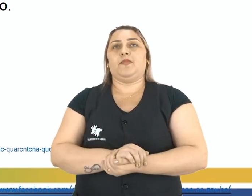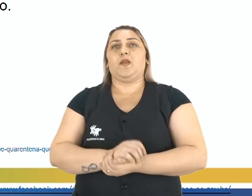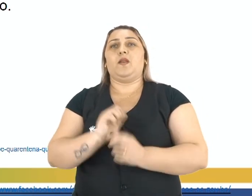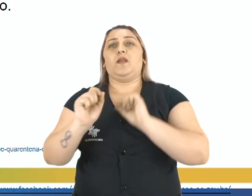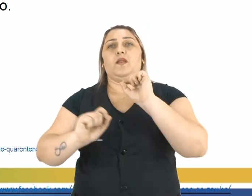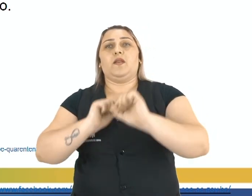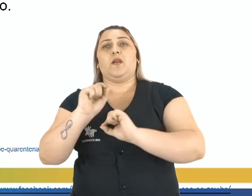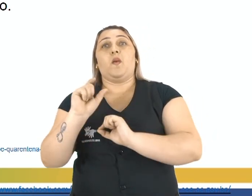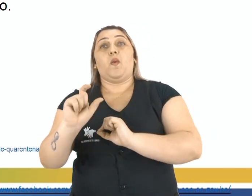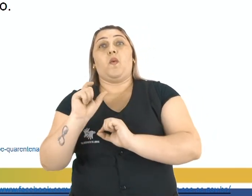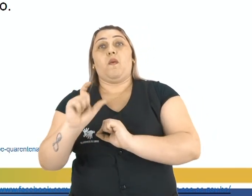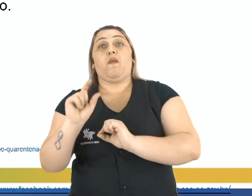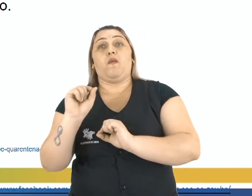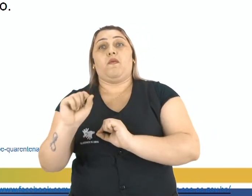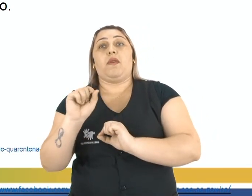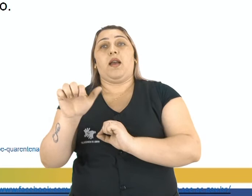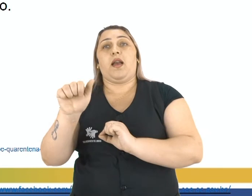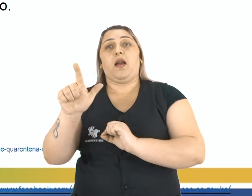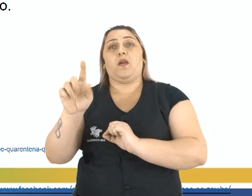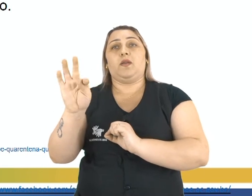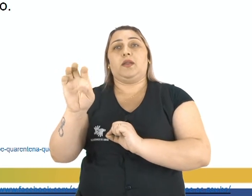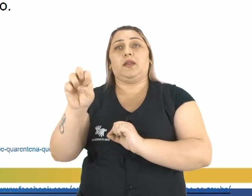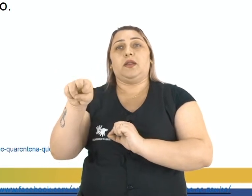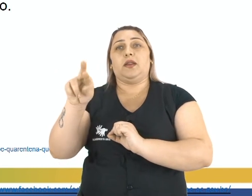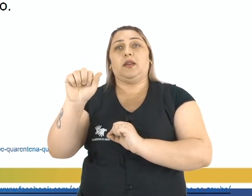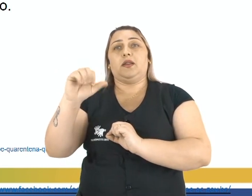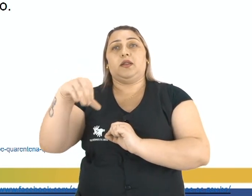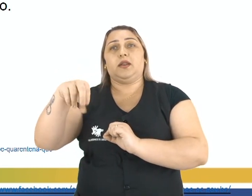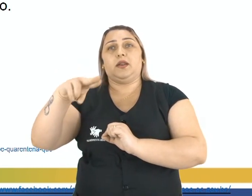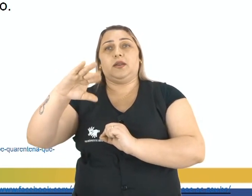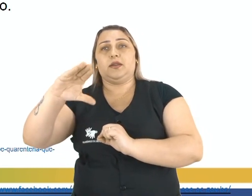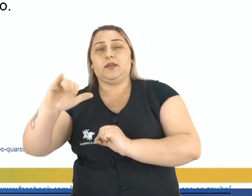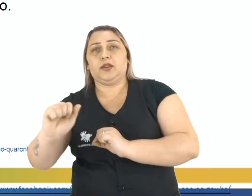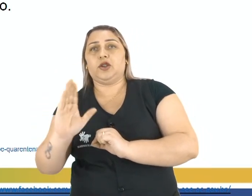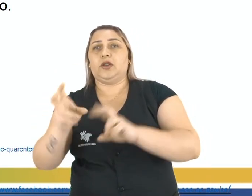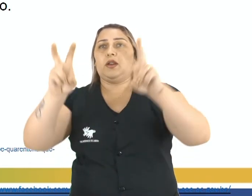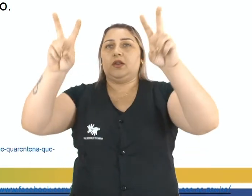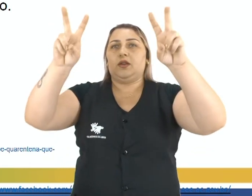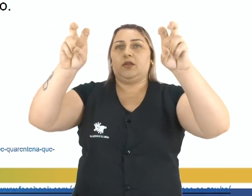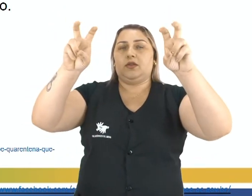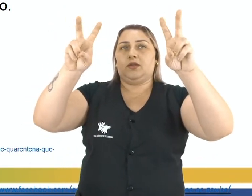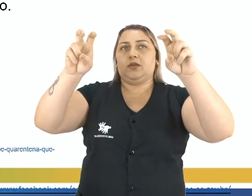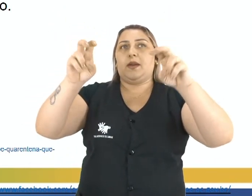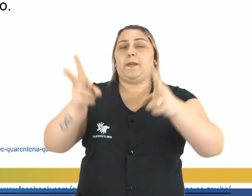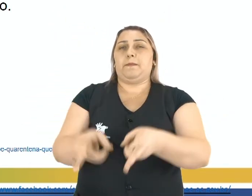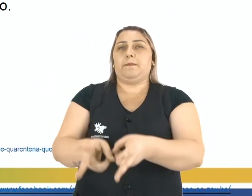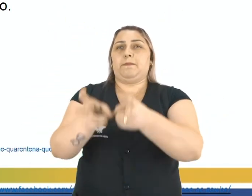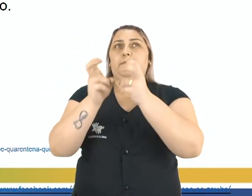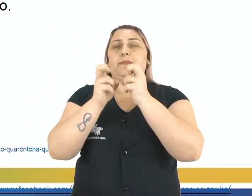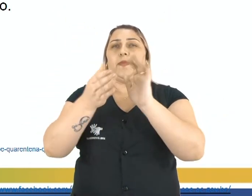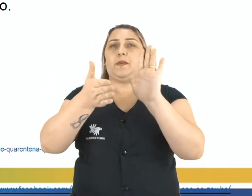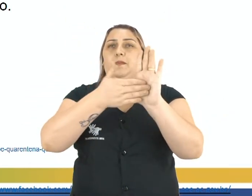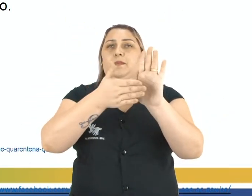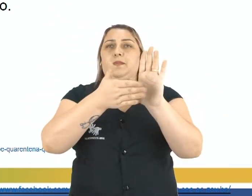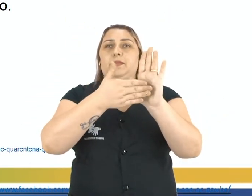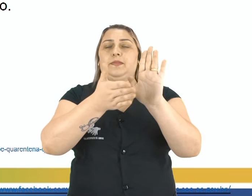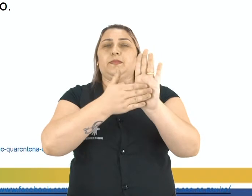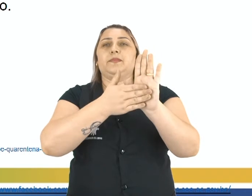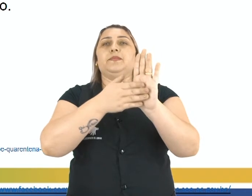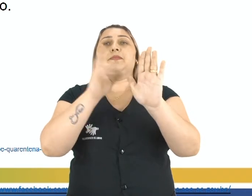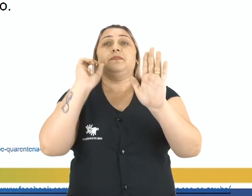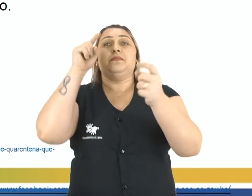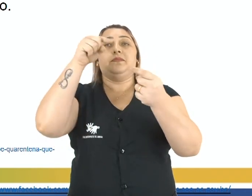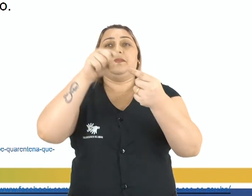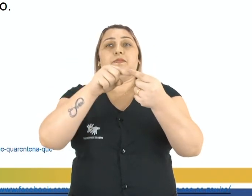isso implica na minha compreensão do texto. Já nesse título de editorial, percebemos uma proposta que visa